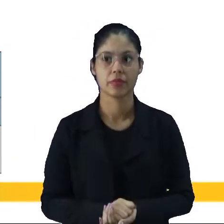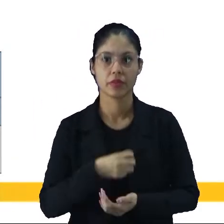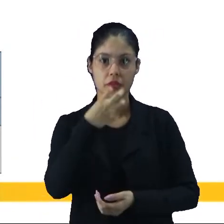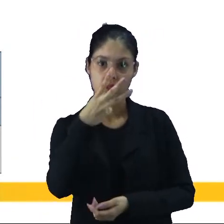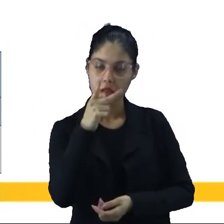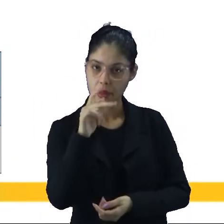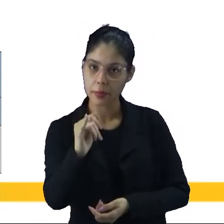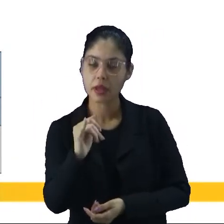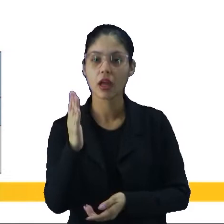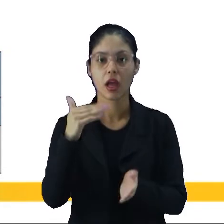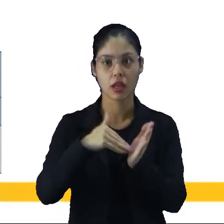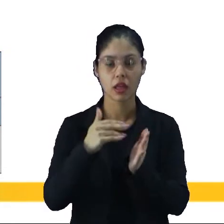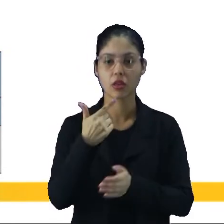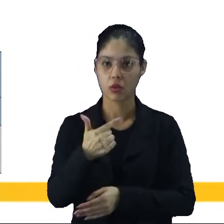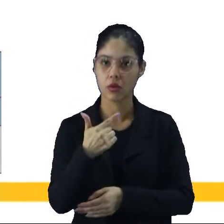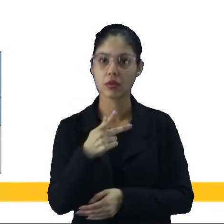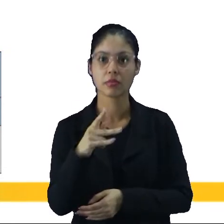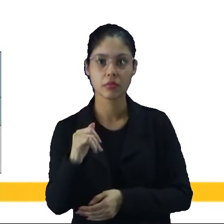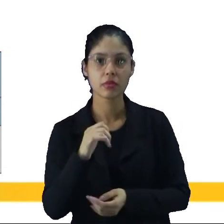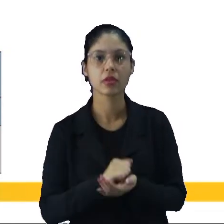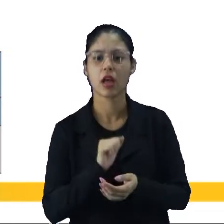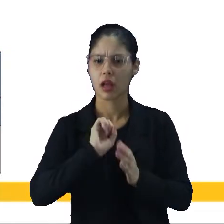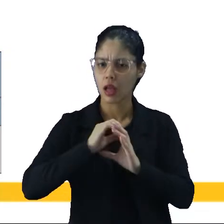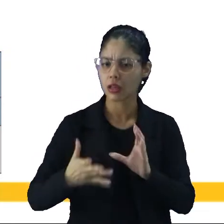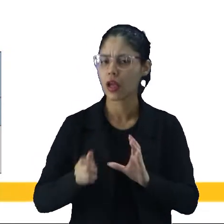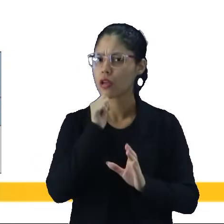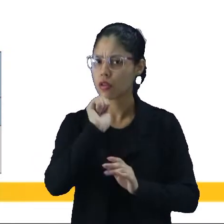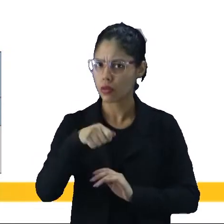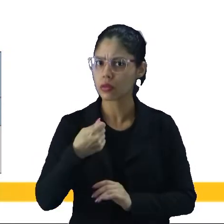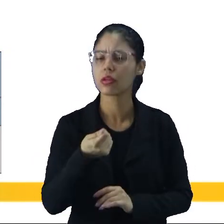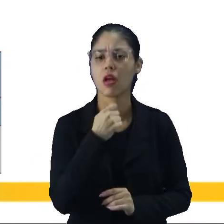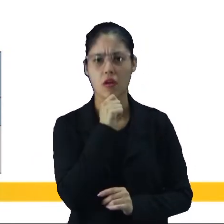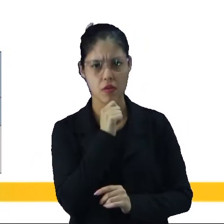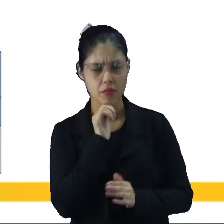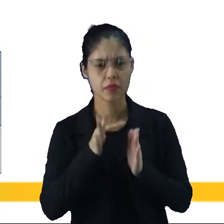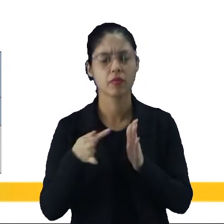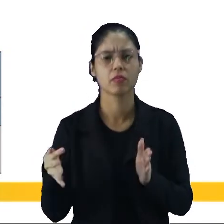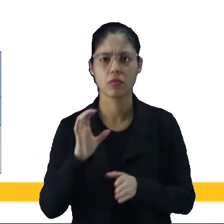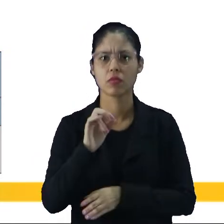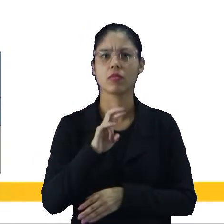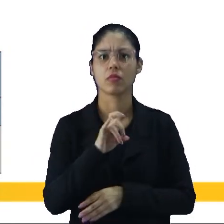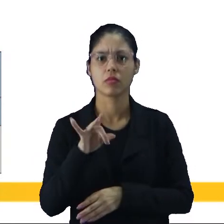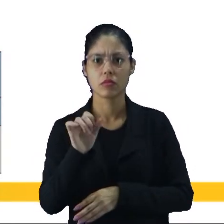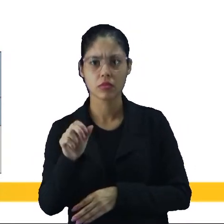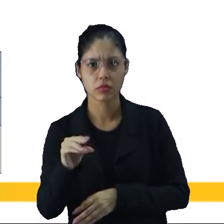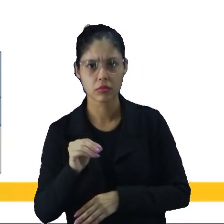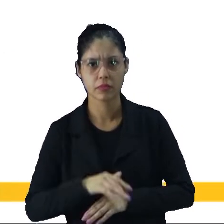de 3π sobre 2 é 2π, o que caracteriza o sinal da função cosseno.